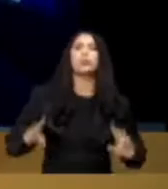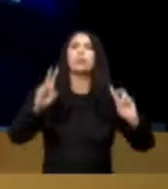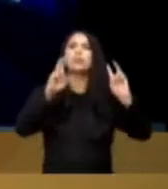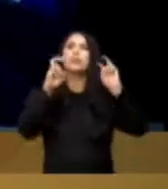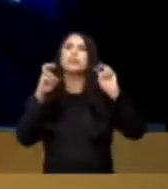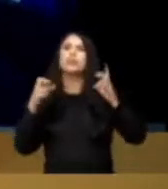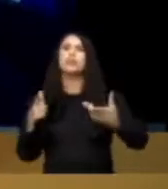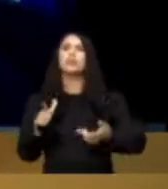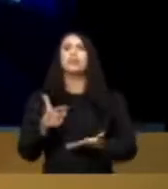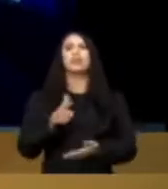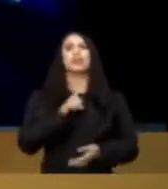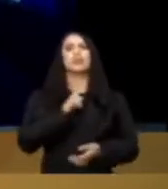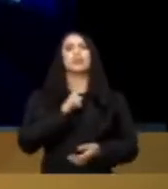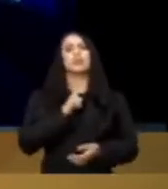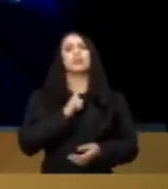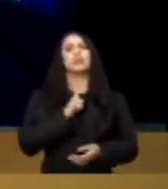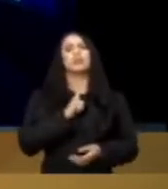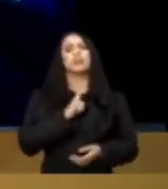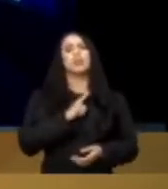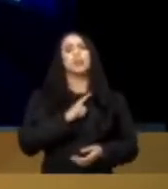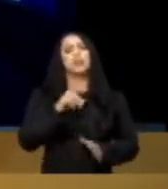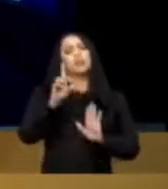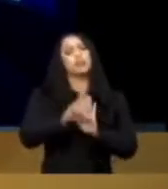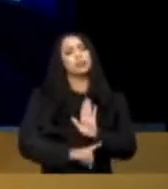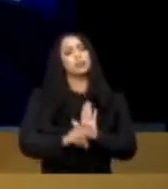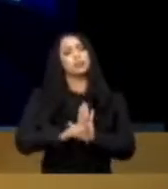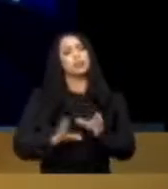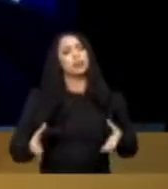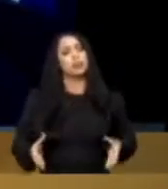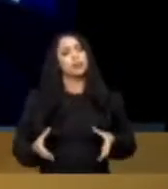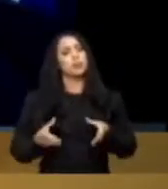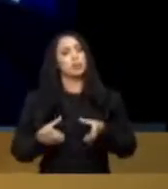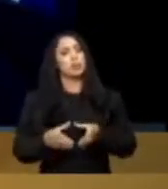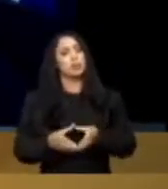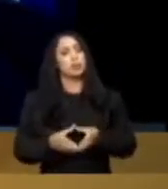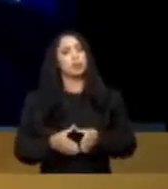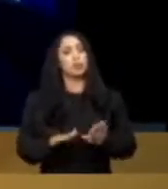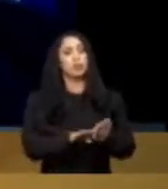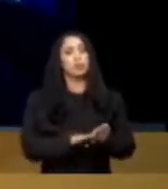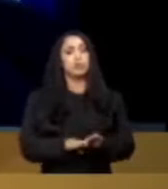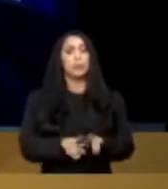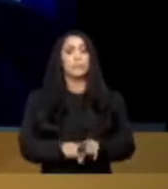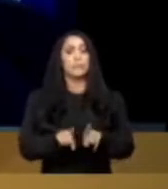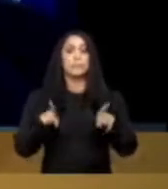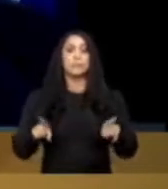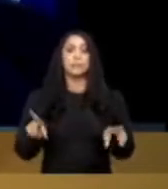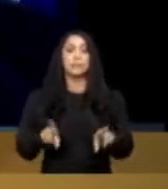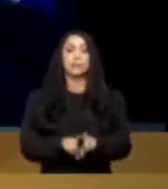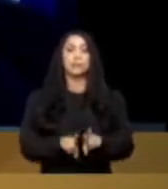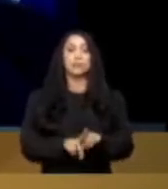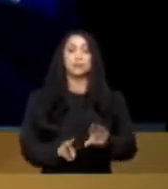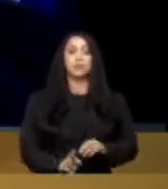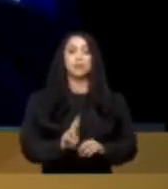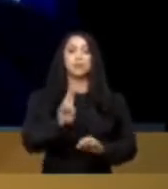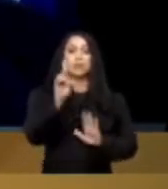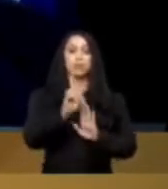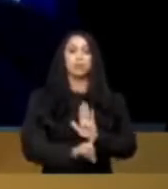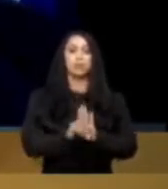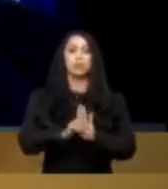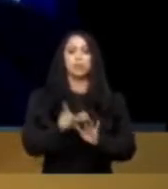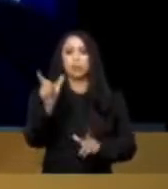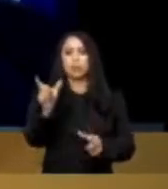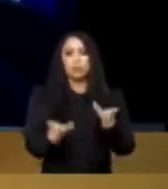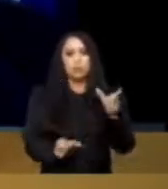temas difusos, direitos difusos e coletivos stricto sensu, mas também aqueles referentes aos direitos